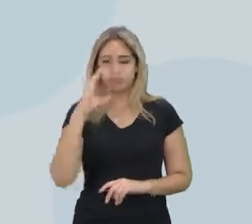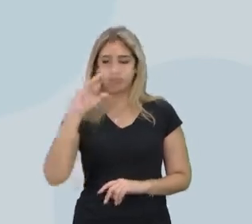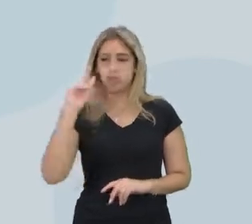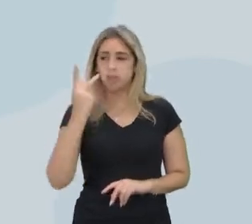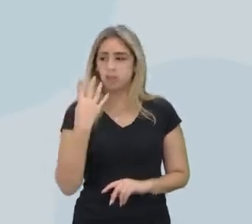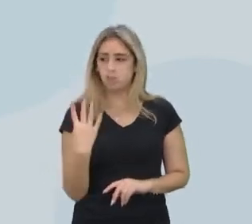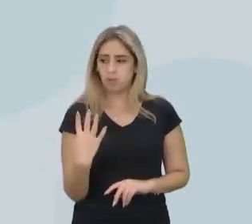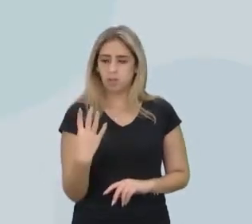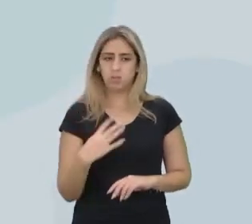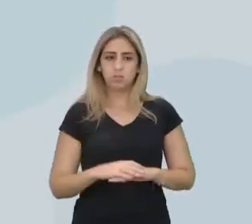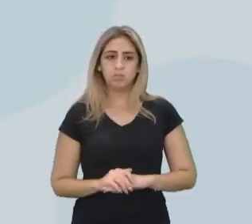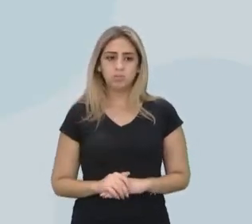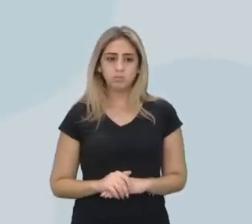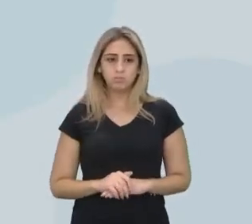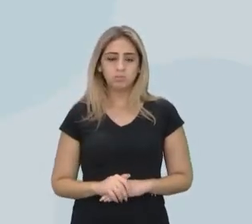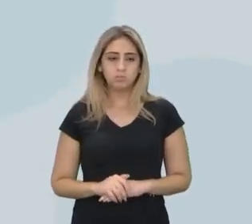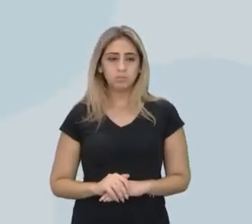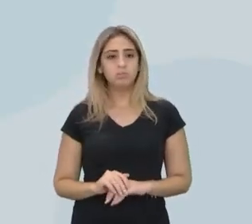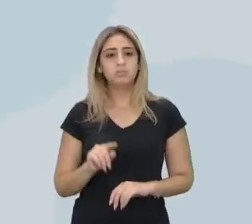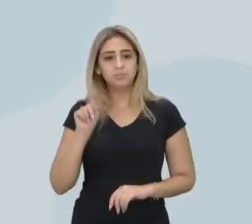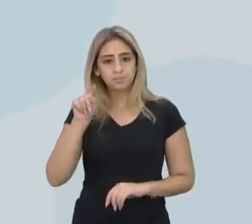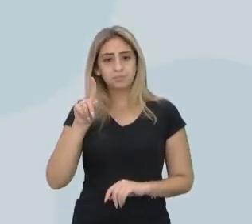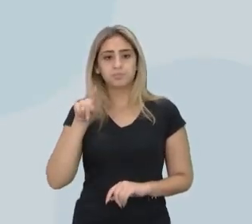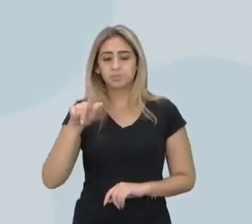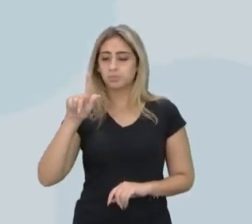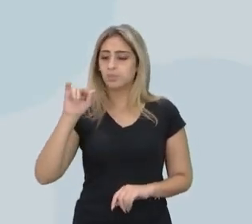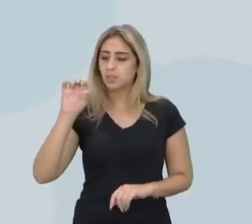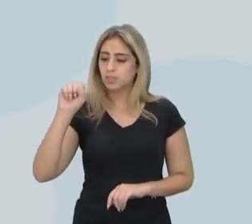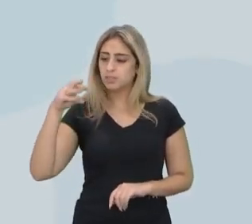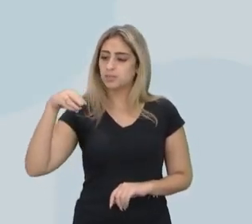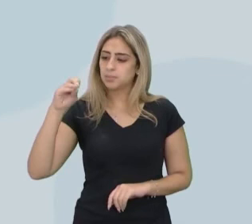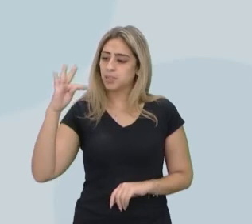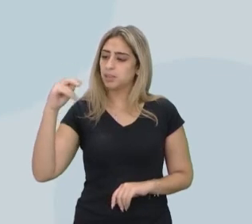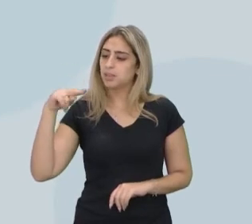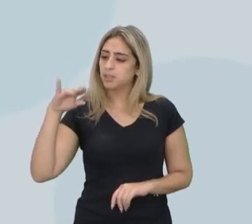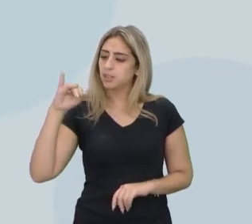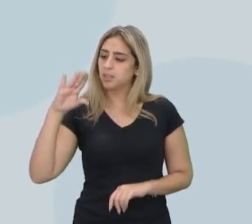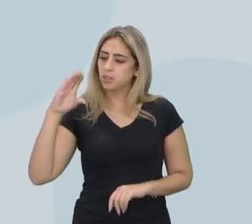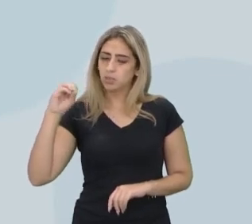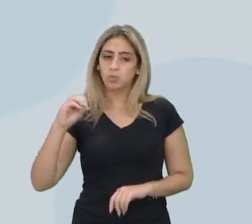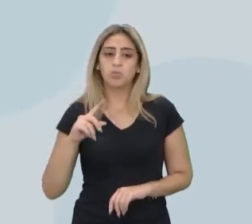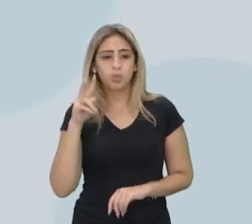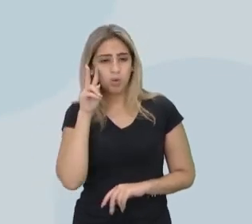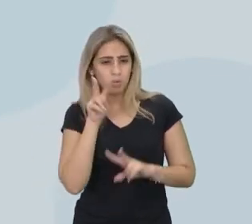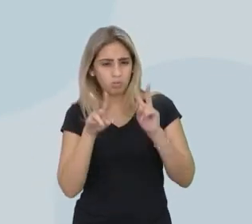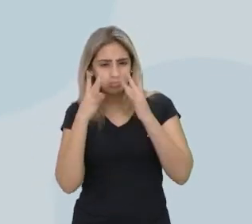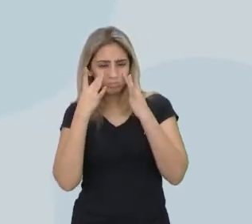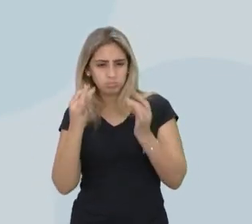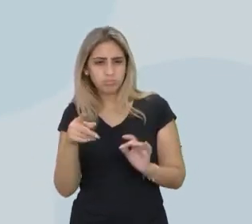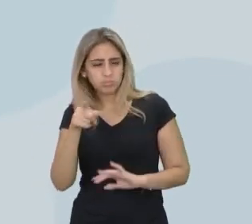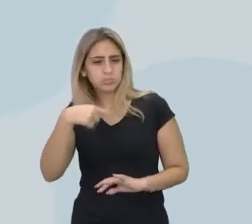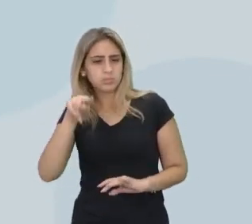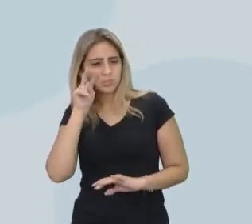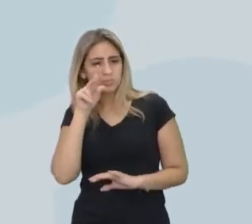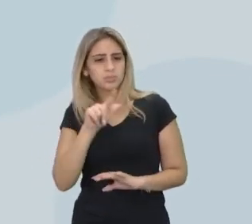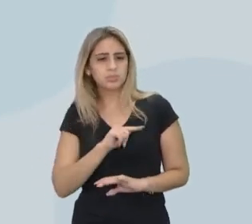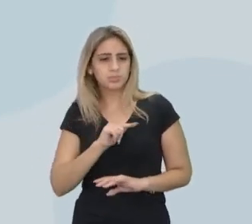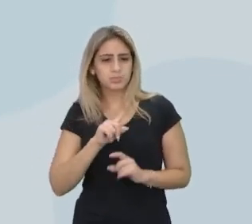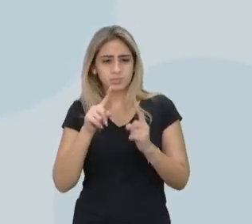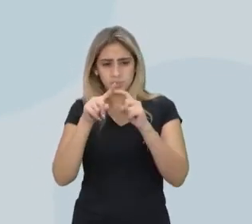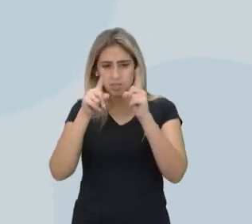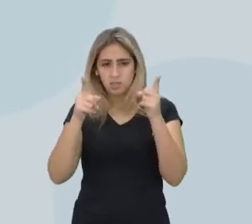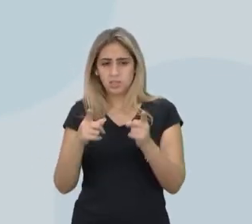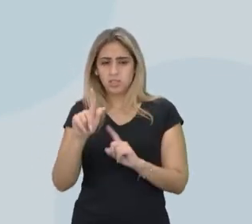nosso CH4? Ele é o gás metano. Se vocês olharem com atenção, vocês vão ver que aí, entre